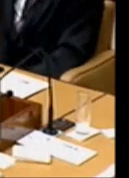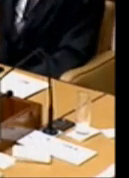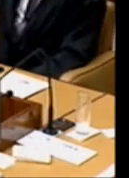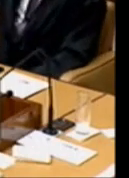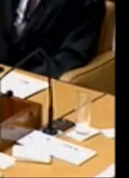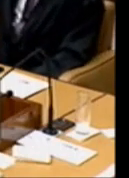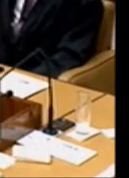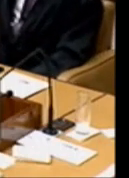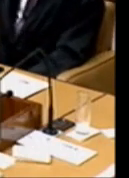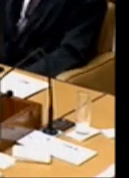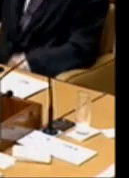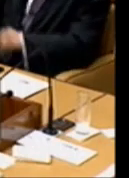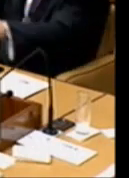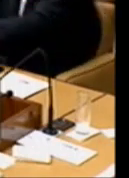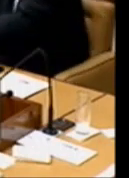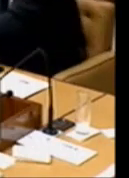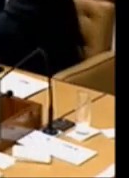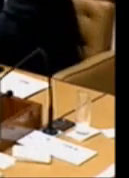obrigado